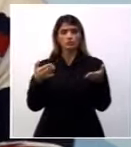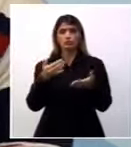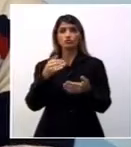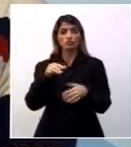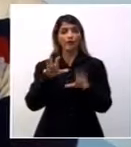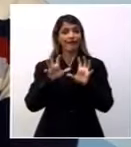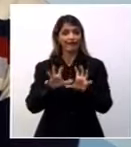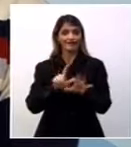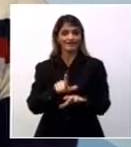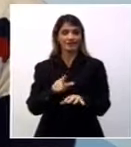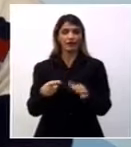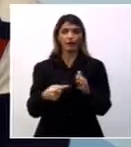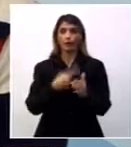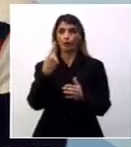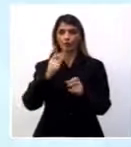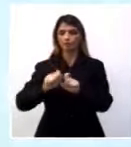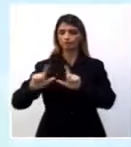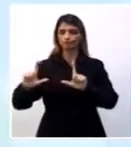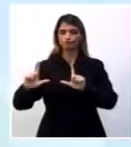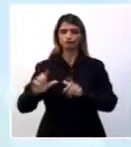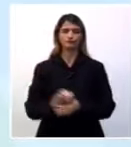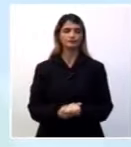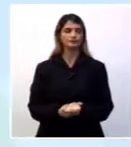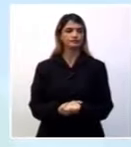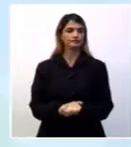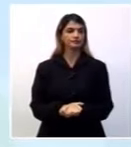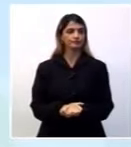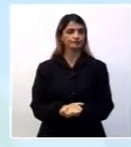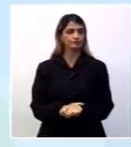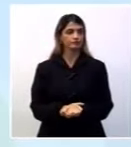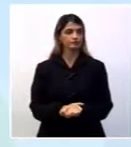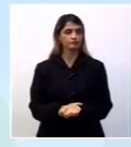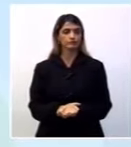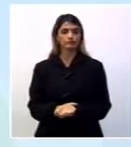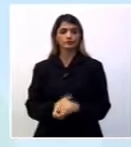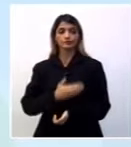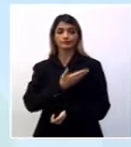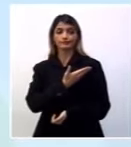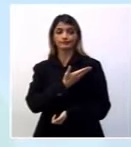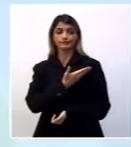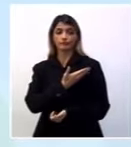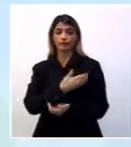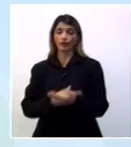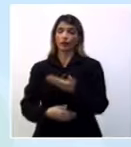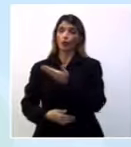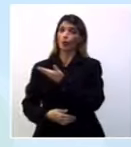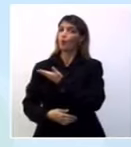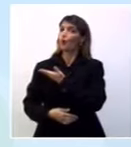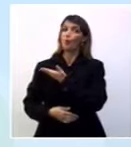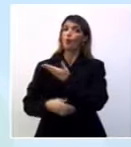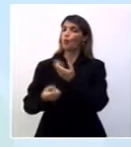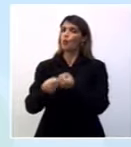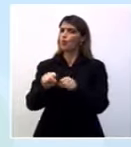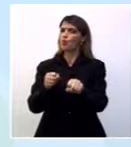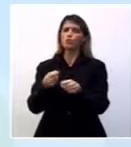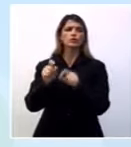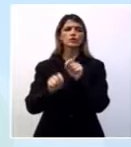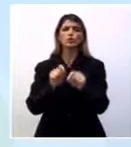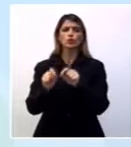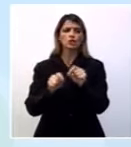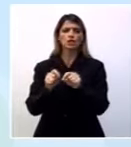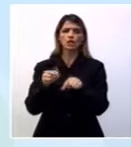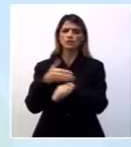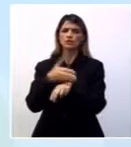Vamos começar primeiro. Slide, por favor. Então, o que são lutas? São disputas em que os participantes utilizam de